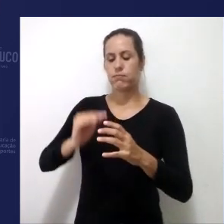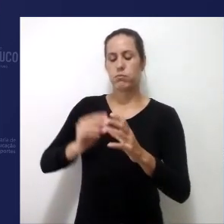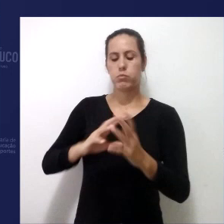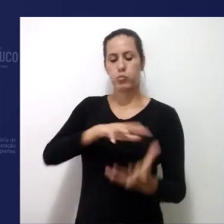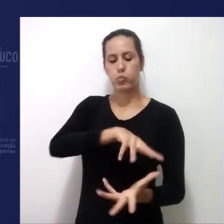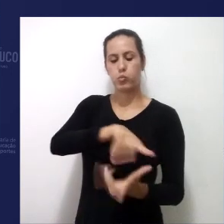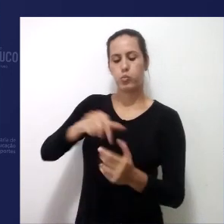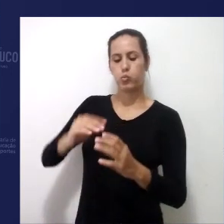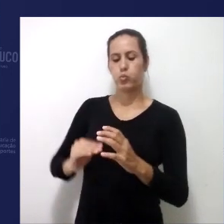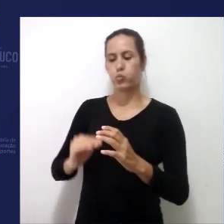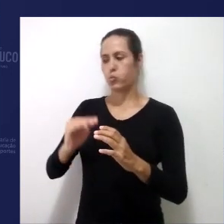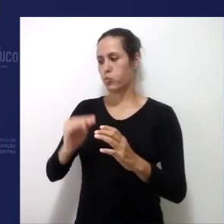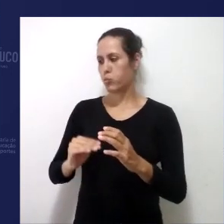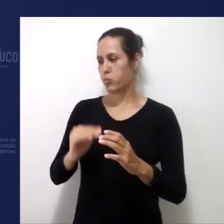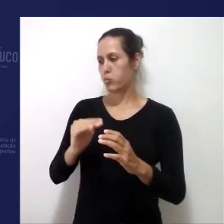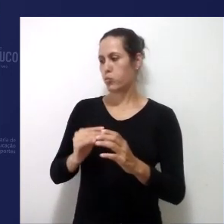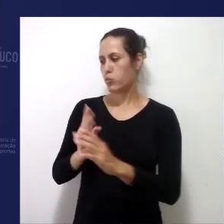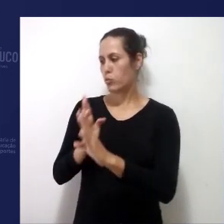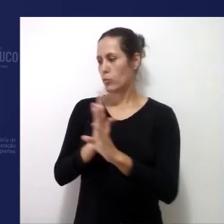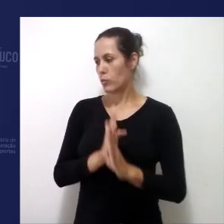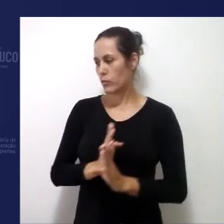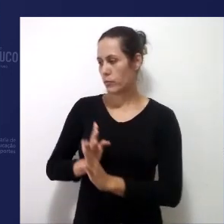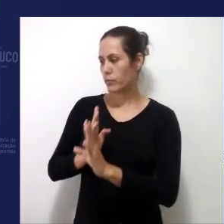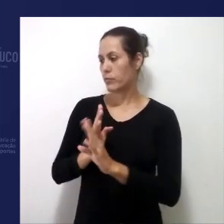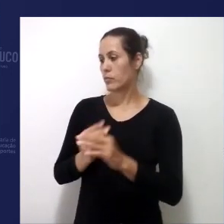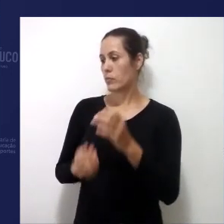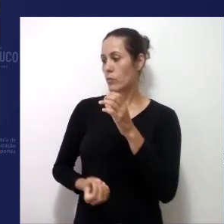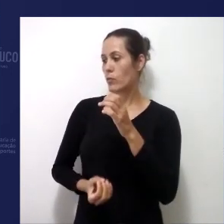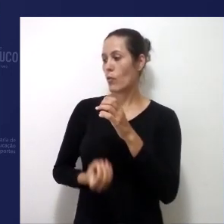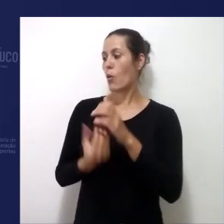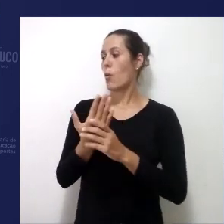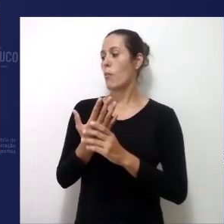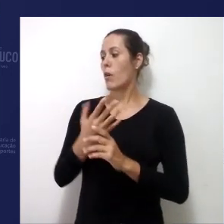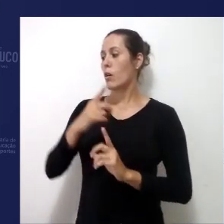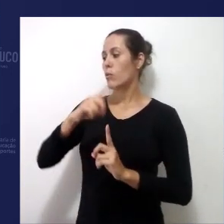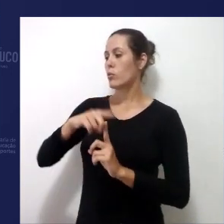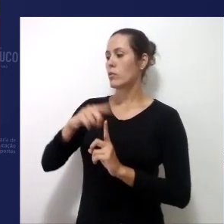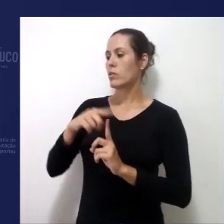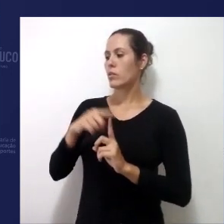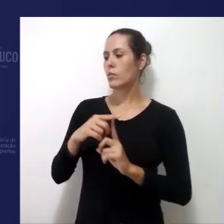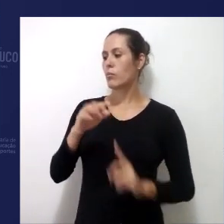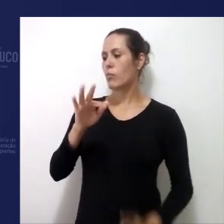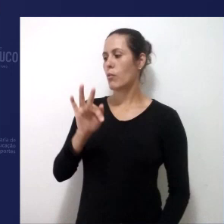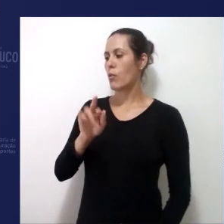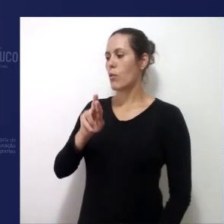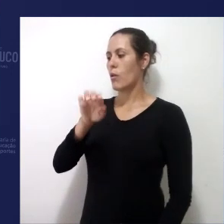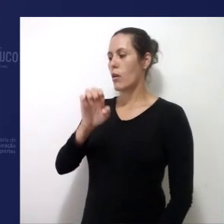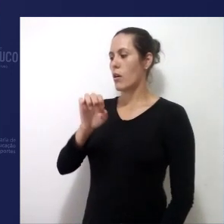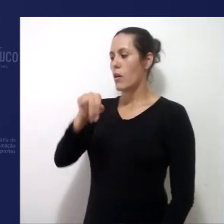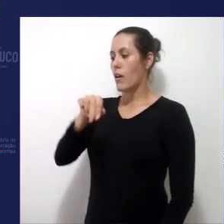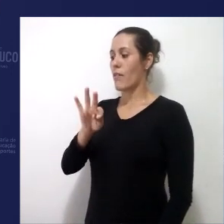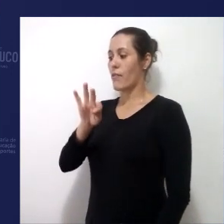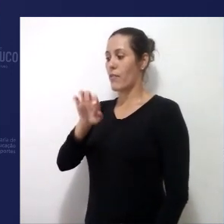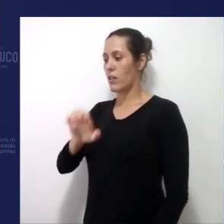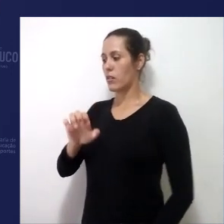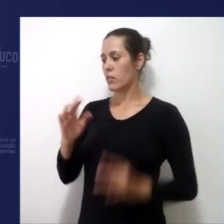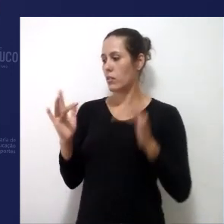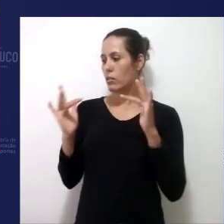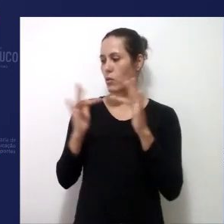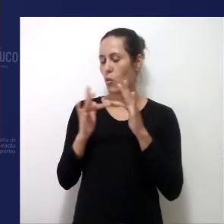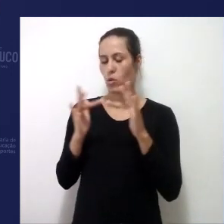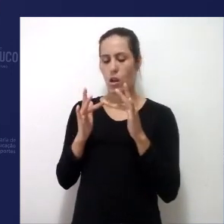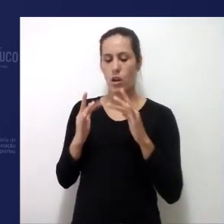temperatura, umidade e pressão diferentes, elas se encontram, vão formar uma frente, ou seja,